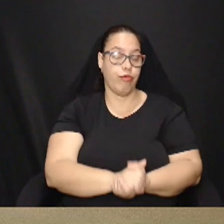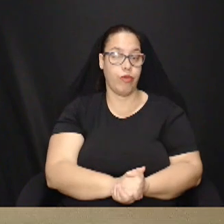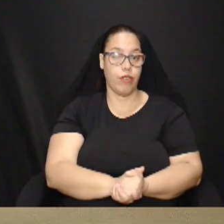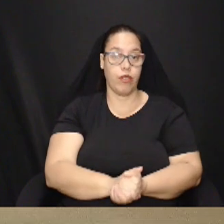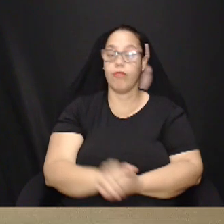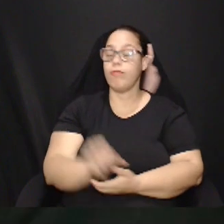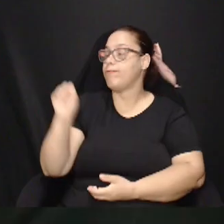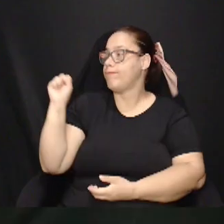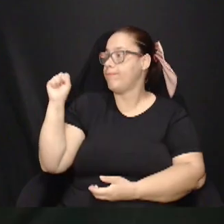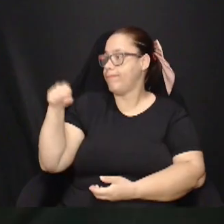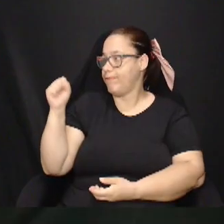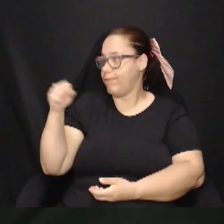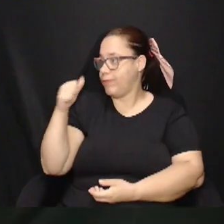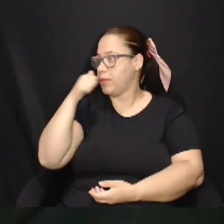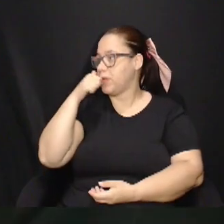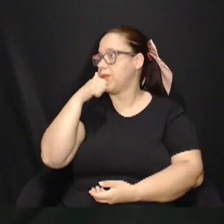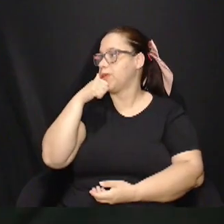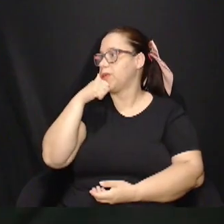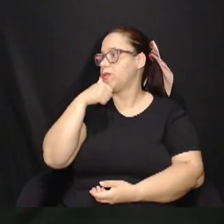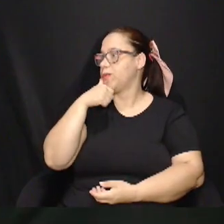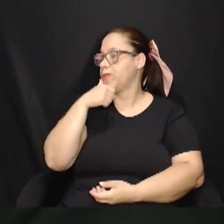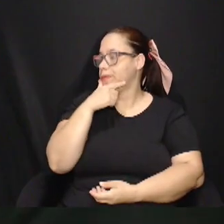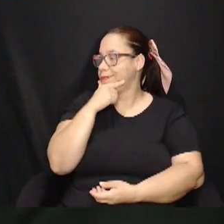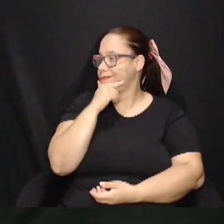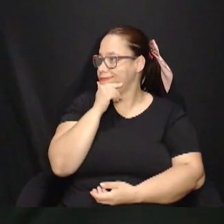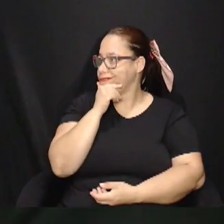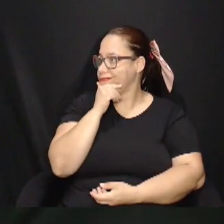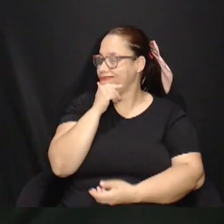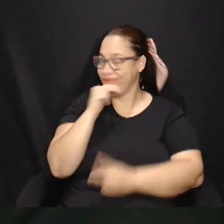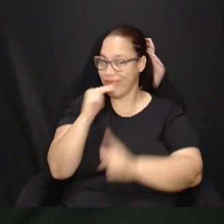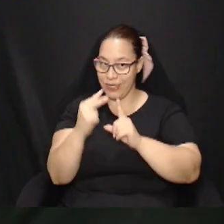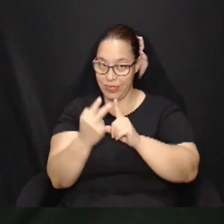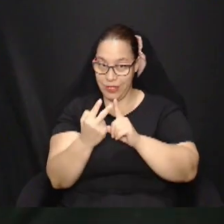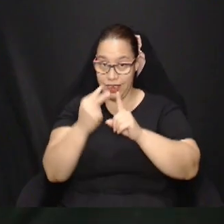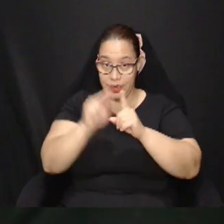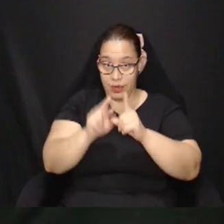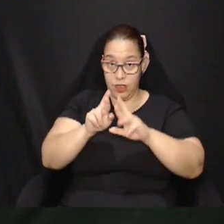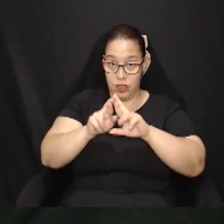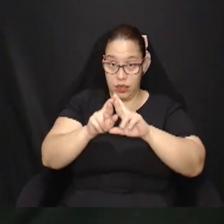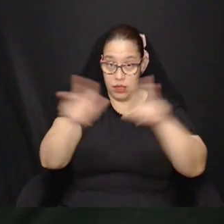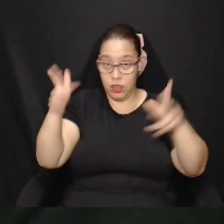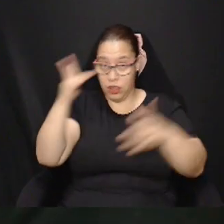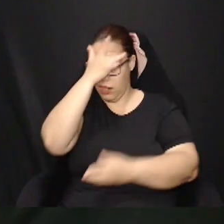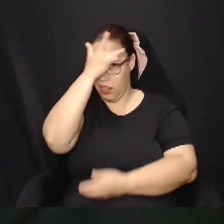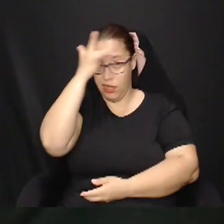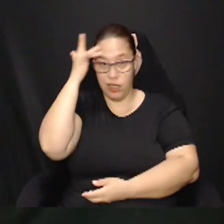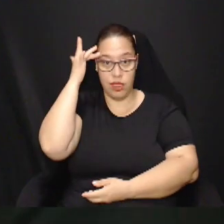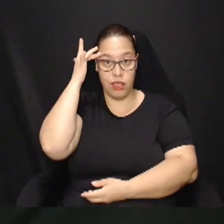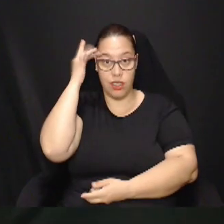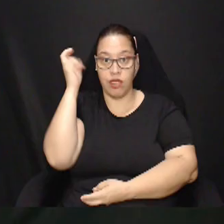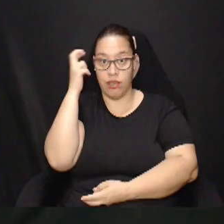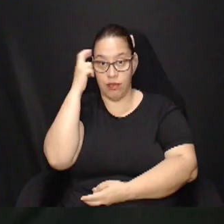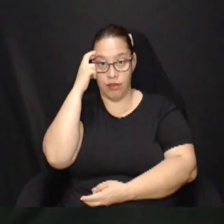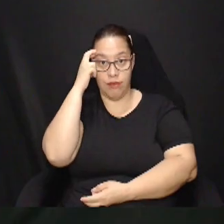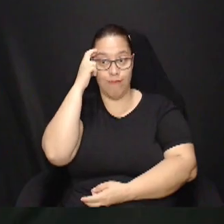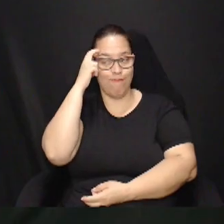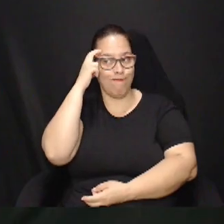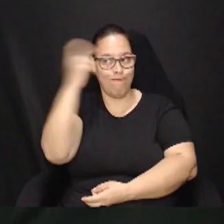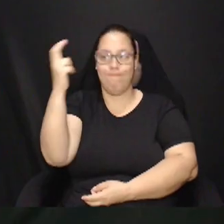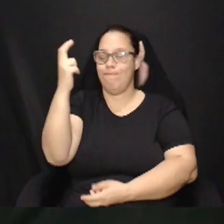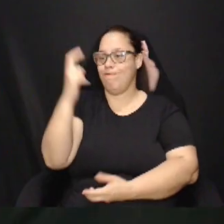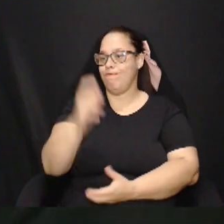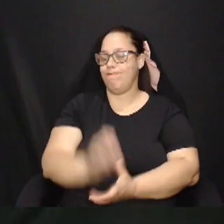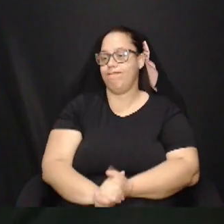Exatamente, né? É uma visão ampla e diferenciada de uma pessoa que tem toda a expertise. Quando a gente fala